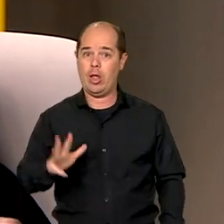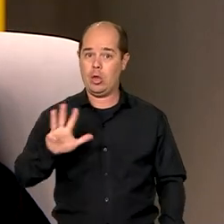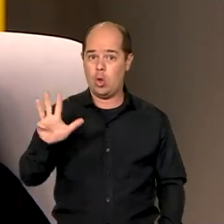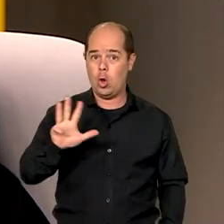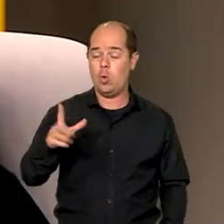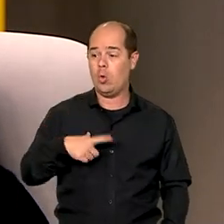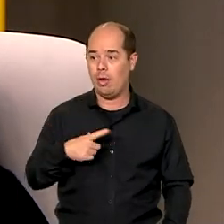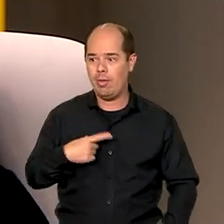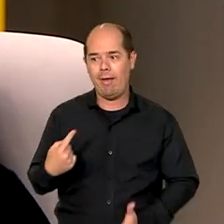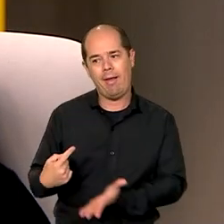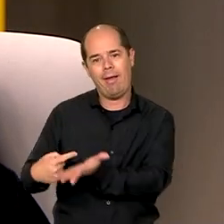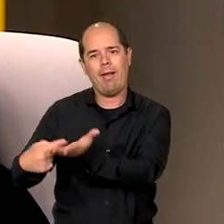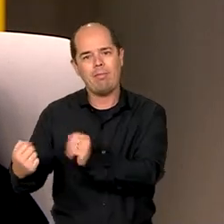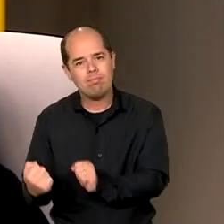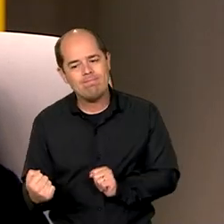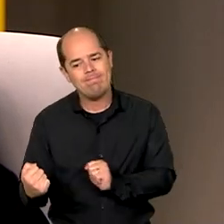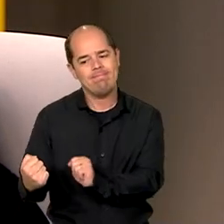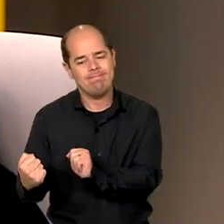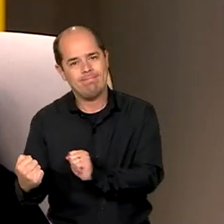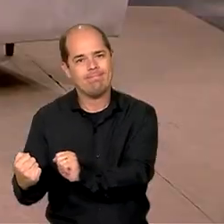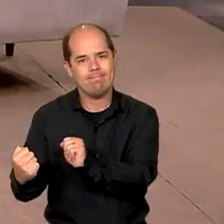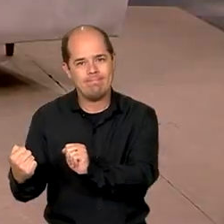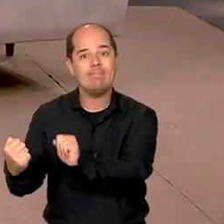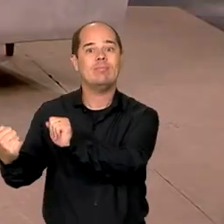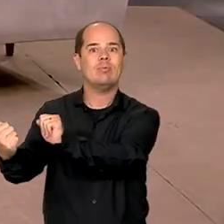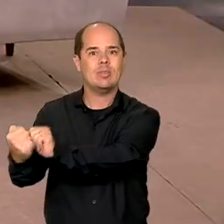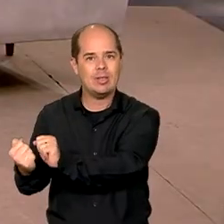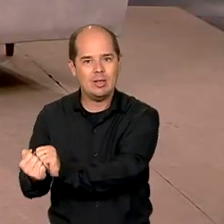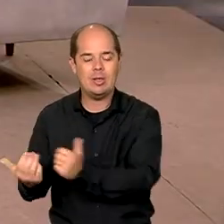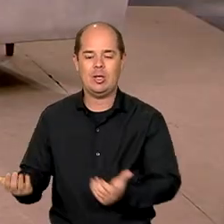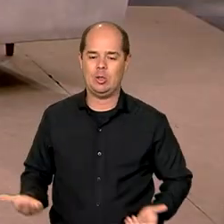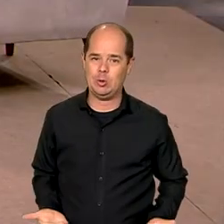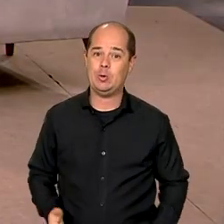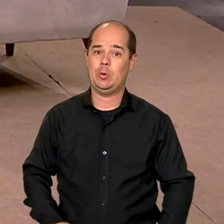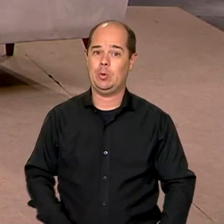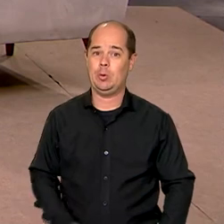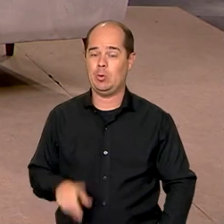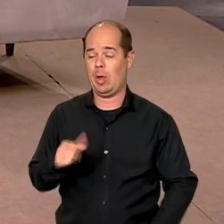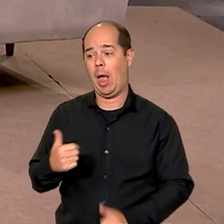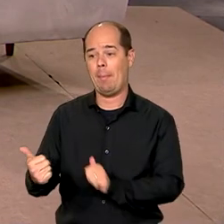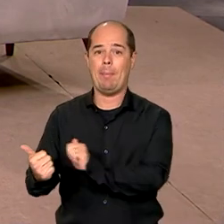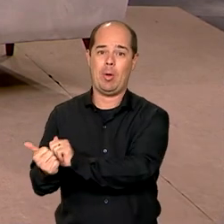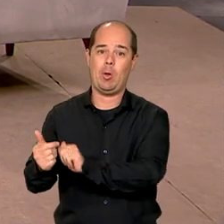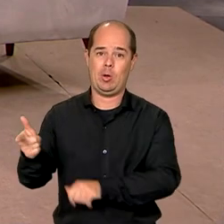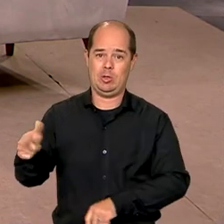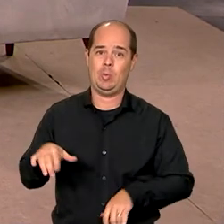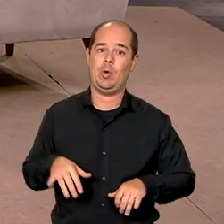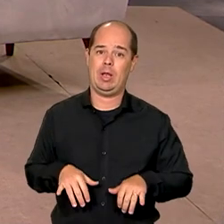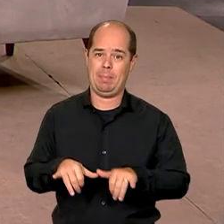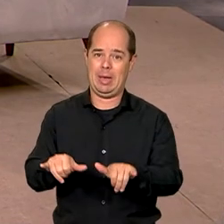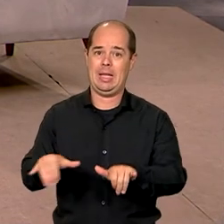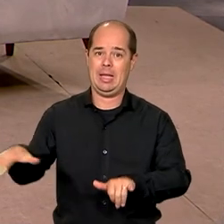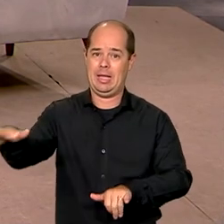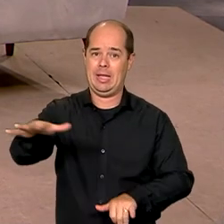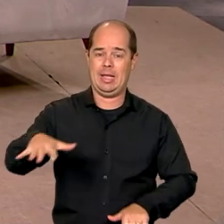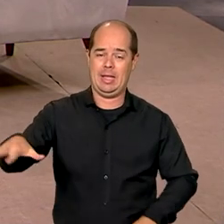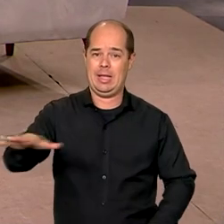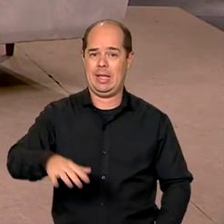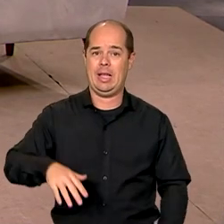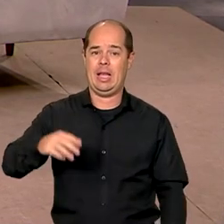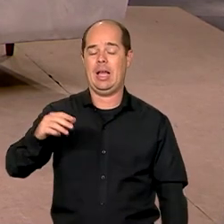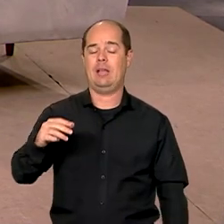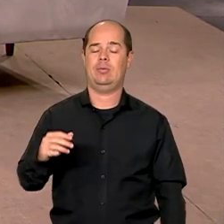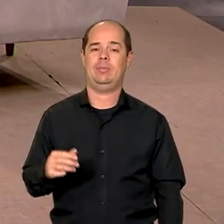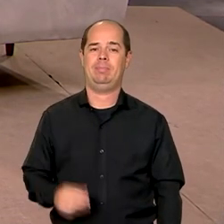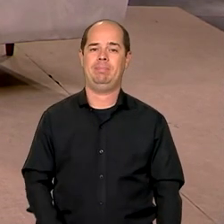nesse mesmo tom, estamos reatando essas parcerias, essa proximidade com o mercado argentino. É uma questão simbólica.